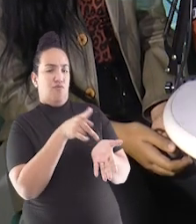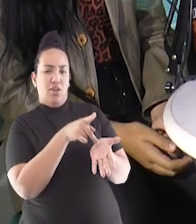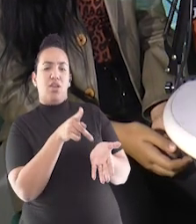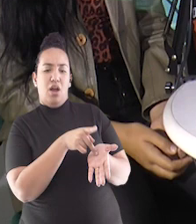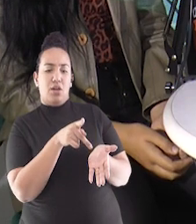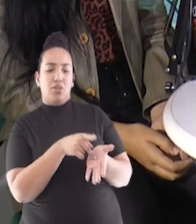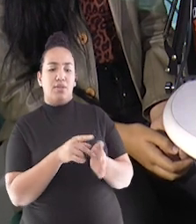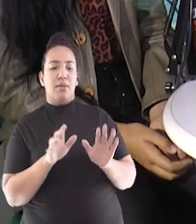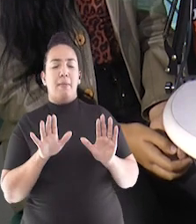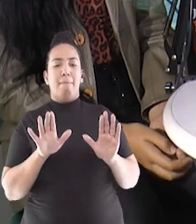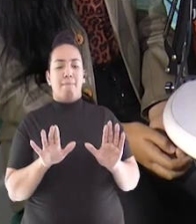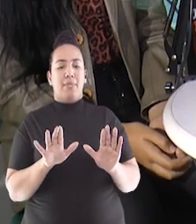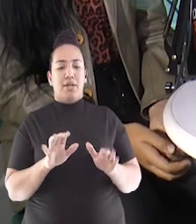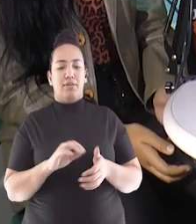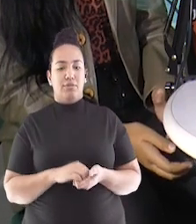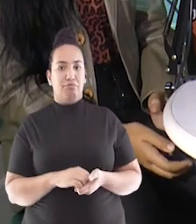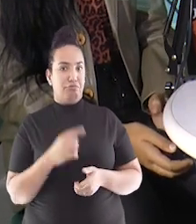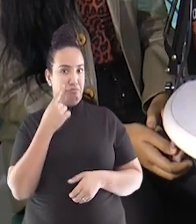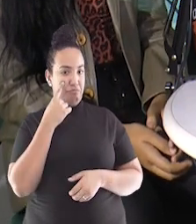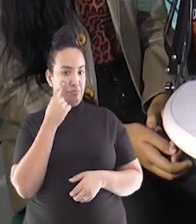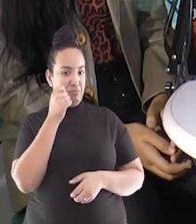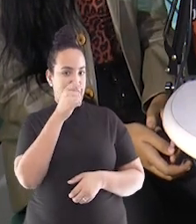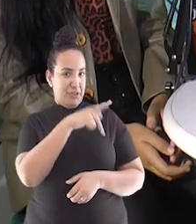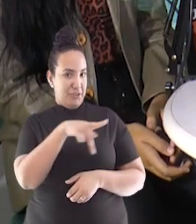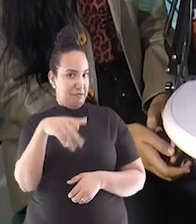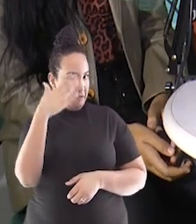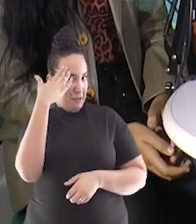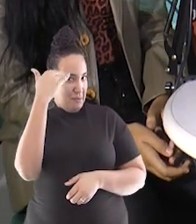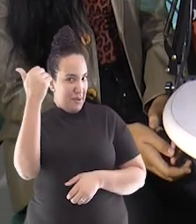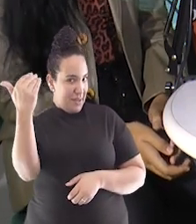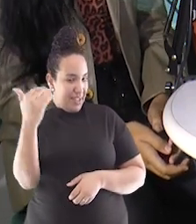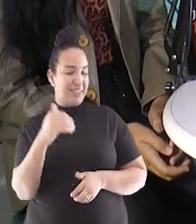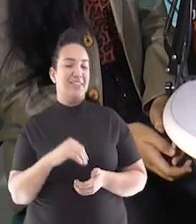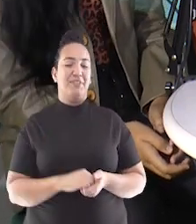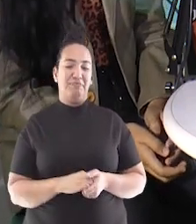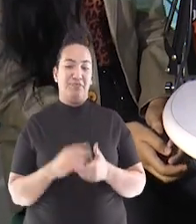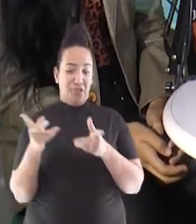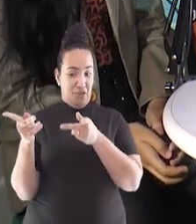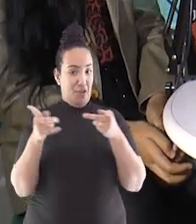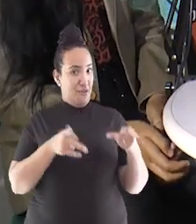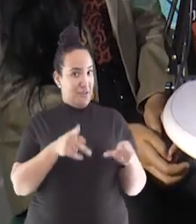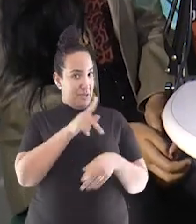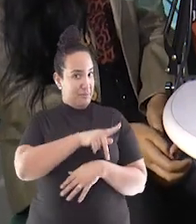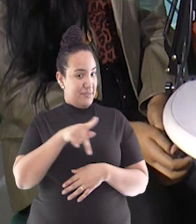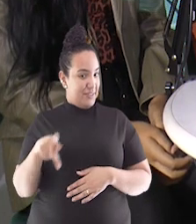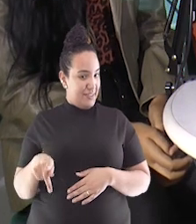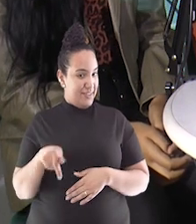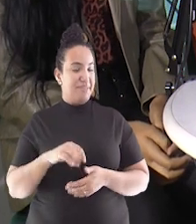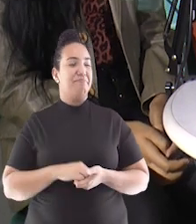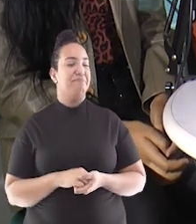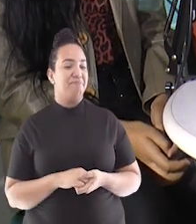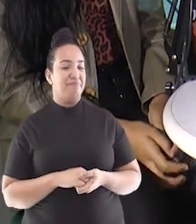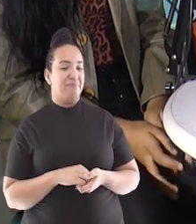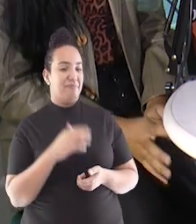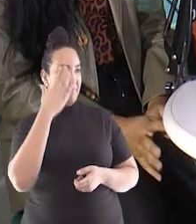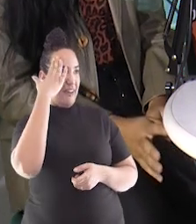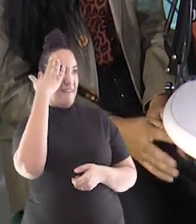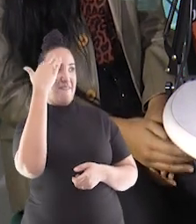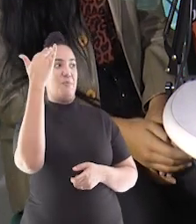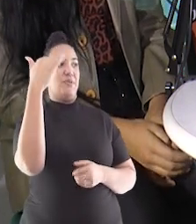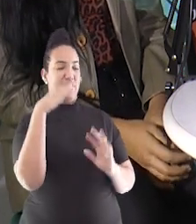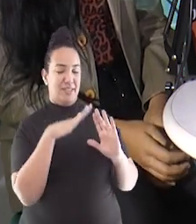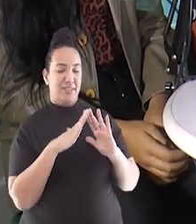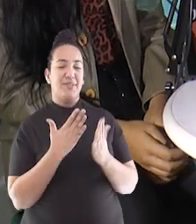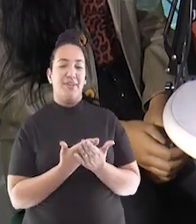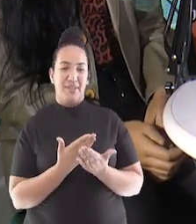gente, realmente. Uhum. Só que Famosa essa professora, hein? muito. Vou convidá-la depois. Eu vou chamar ela pra cá. A mais famosa da